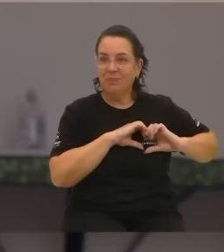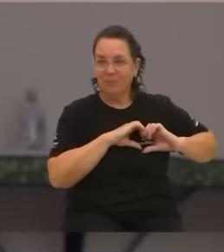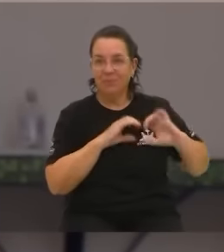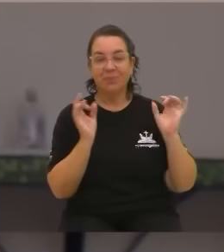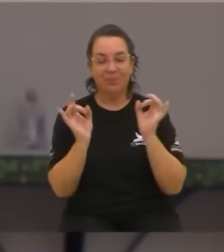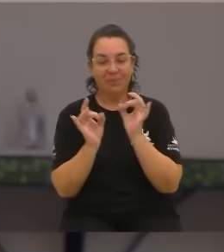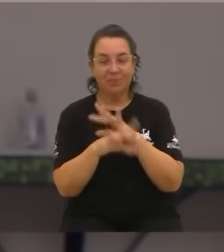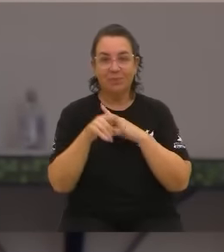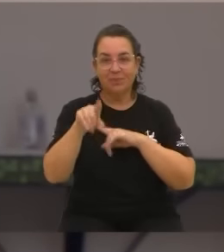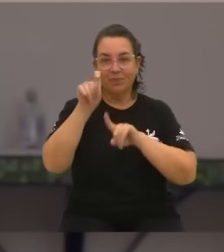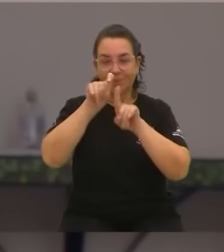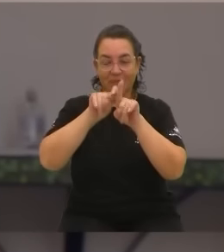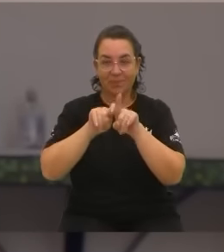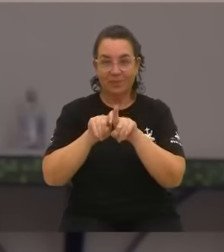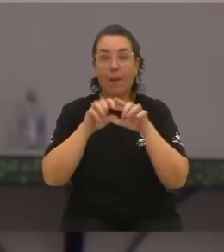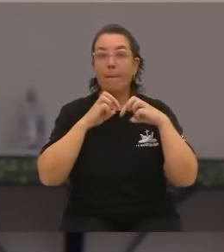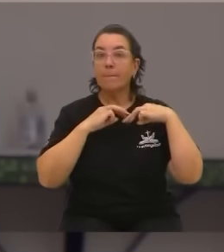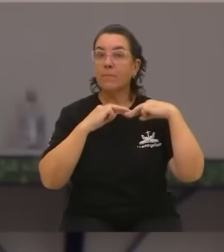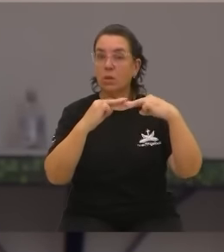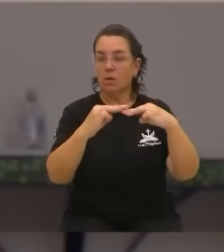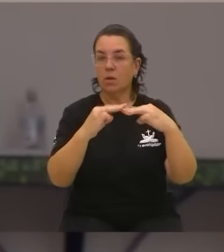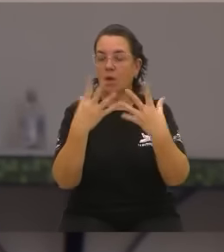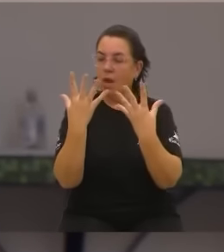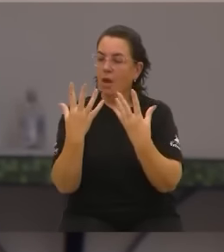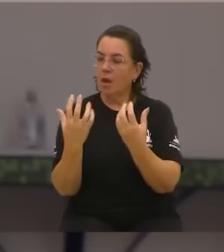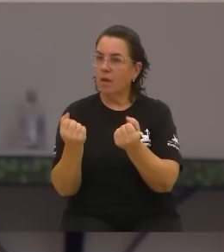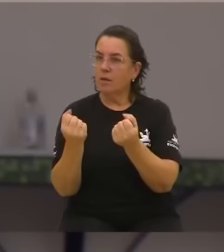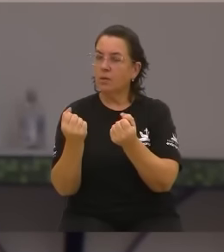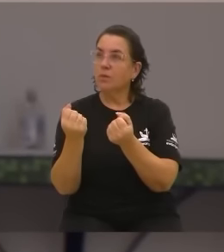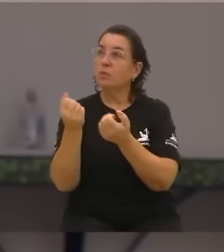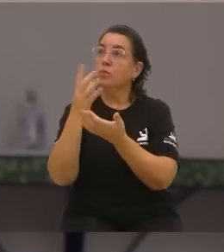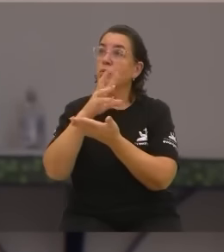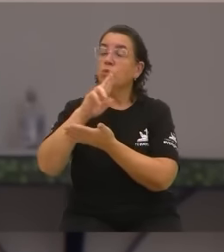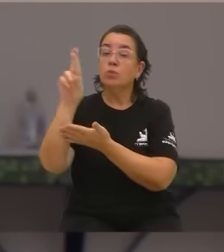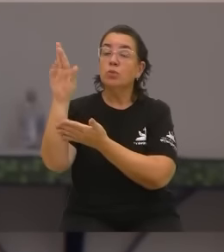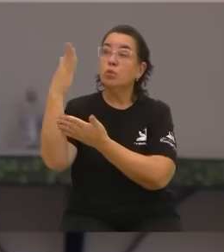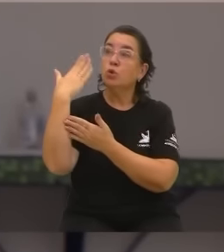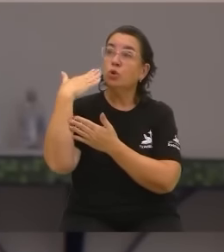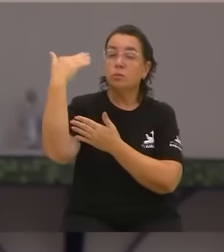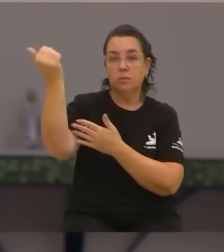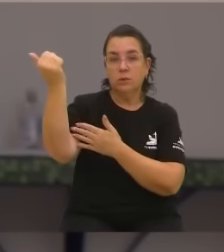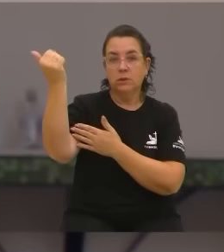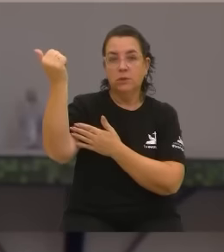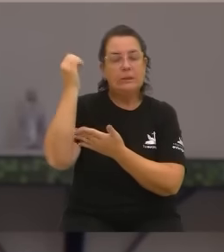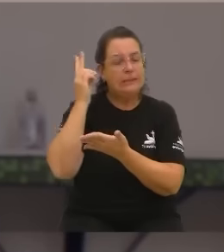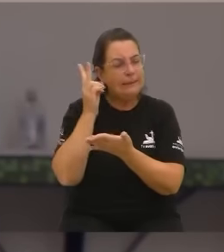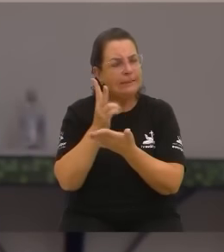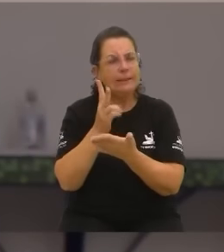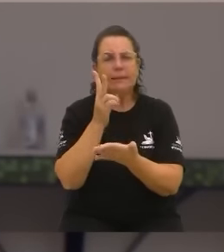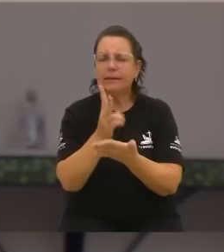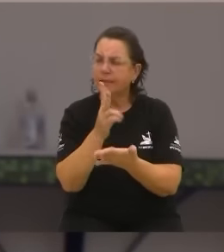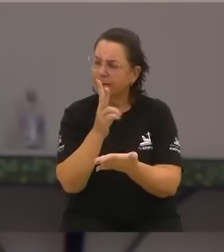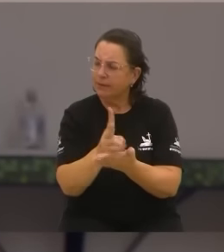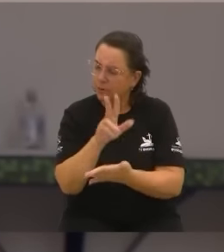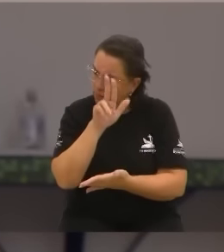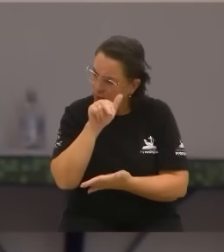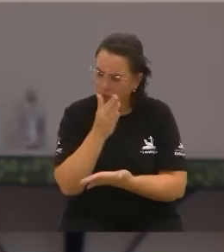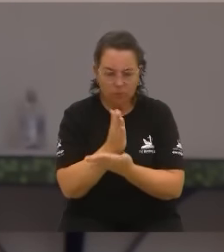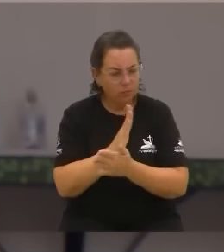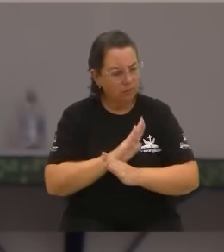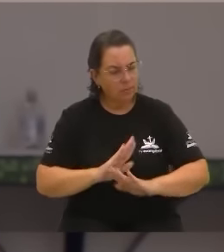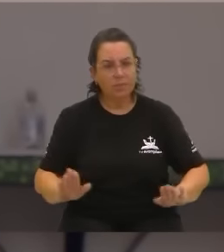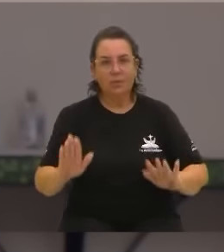Concluindo este mês missionário, acolhamos do Senhor o chamado sempre constante de